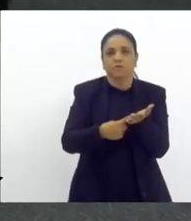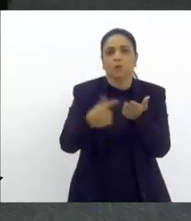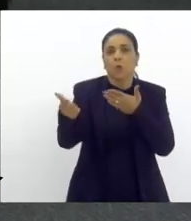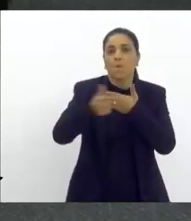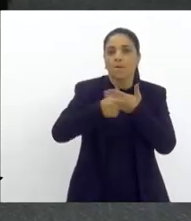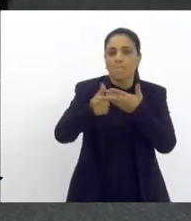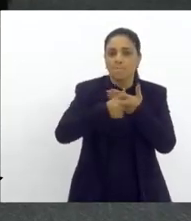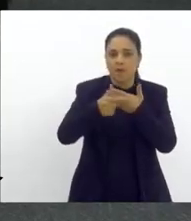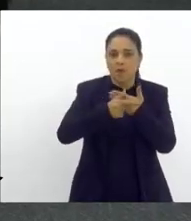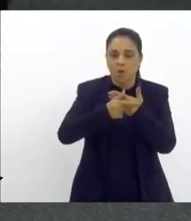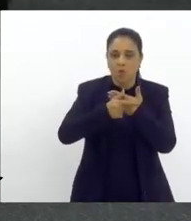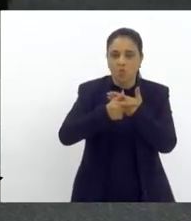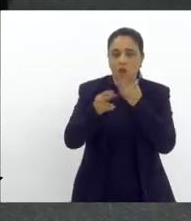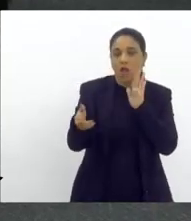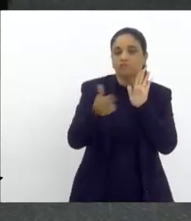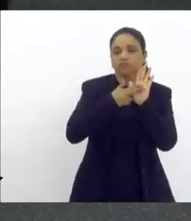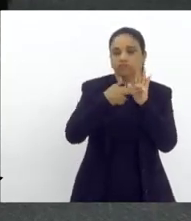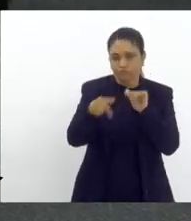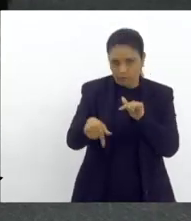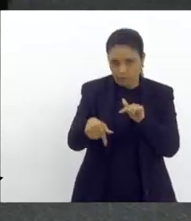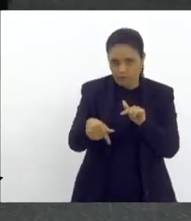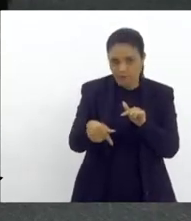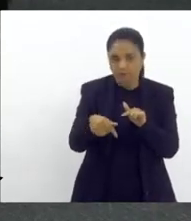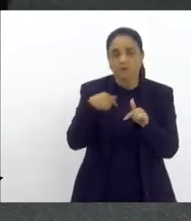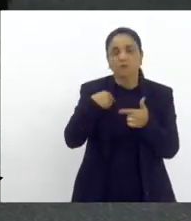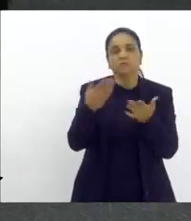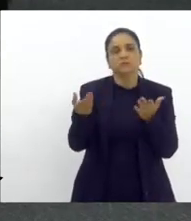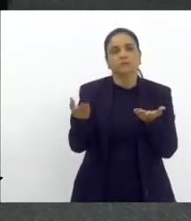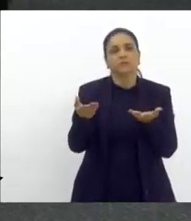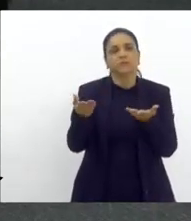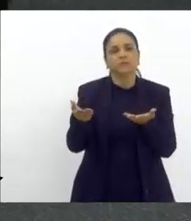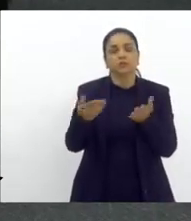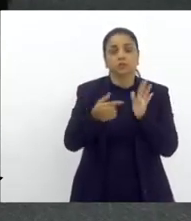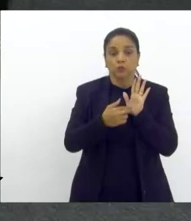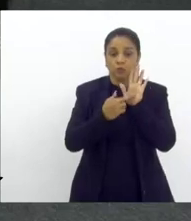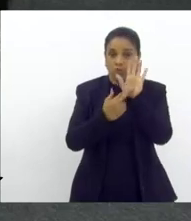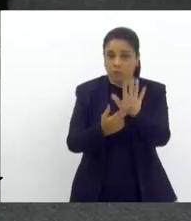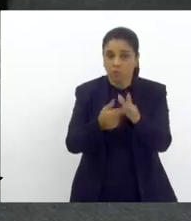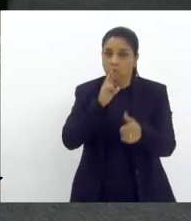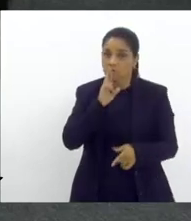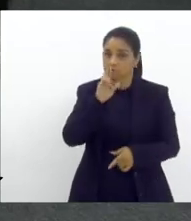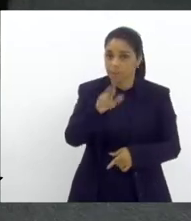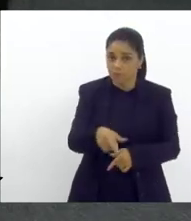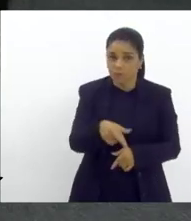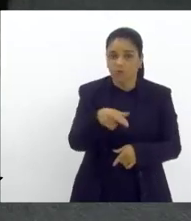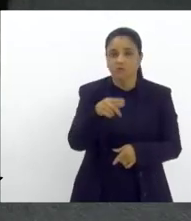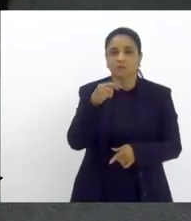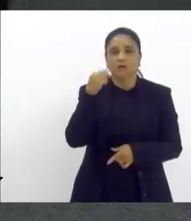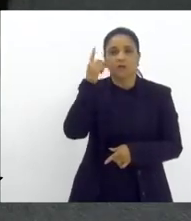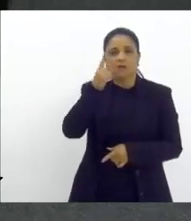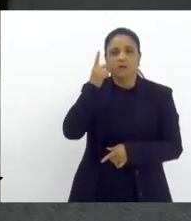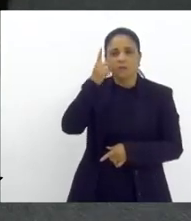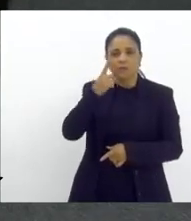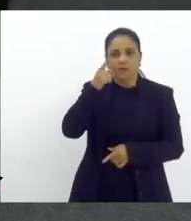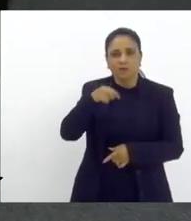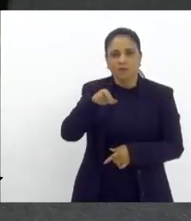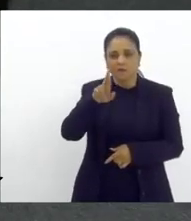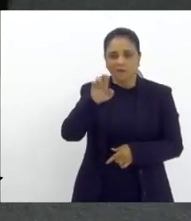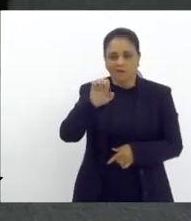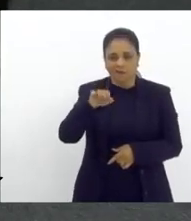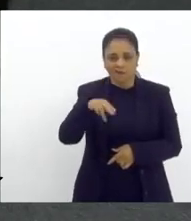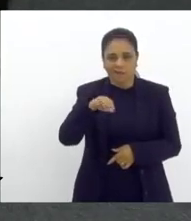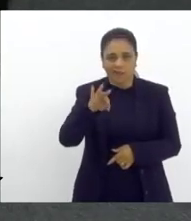foi imposto e a gente aqui tem que trazer Eu aproveitei para trazer aqui a resposta enquanto a deputada Renata falava eu fui buscar